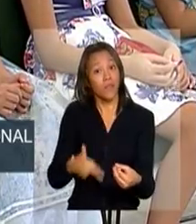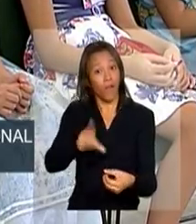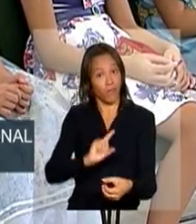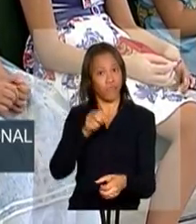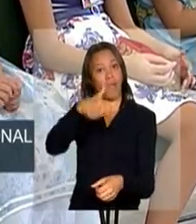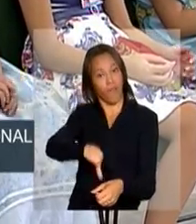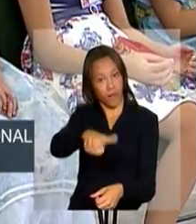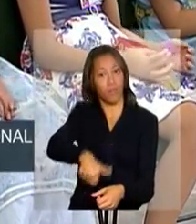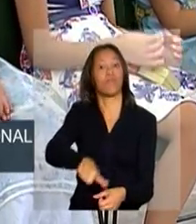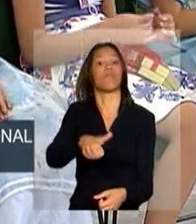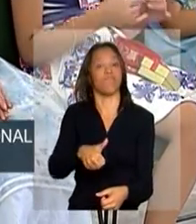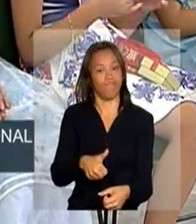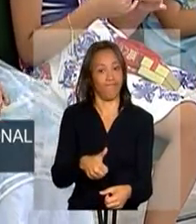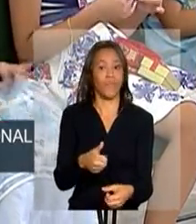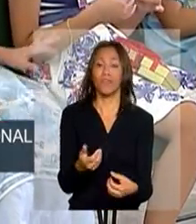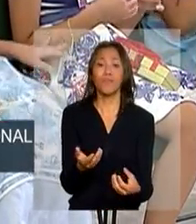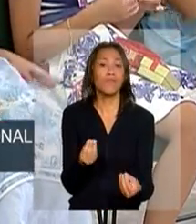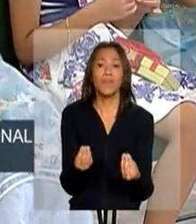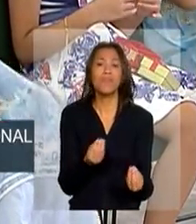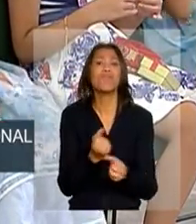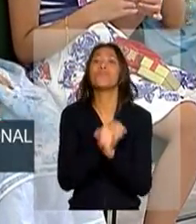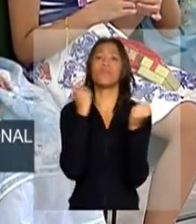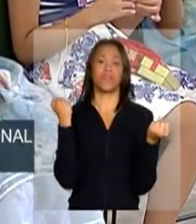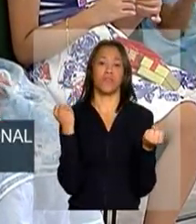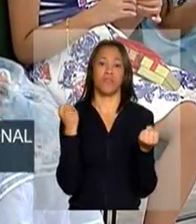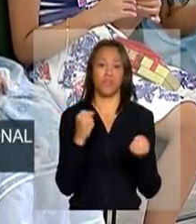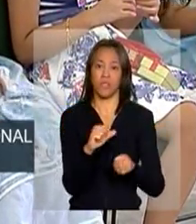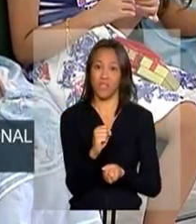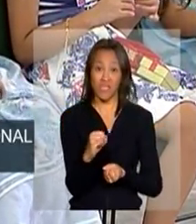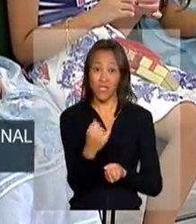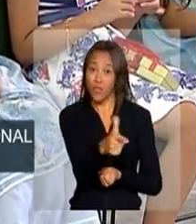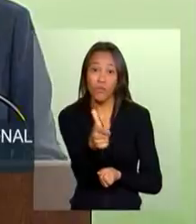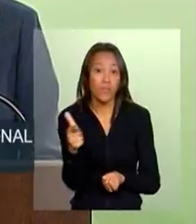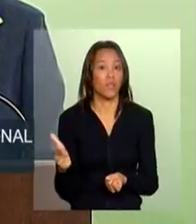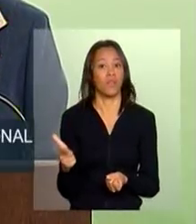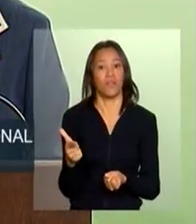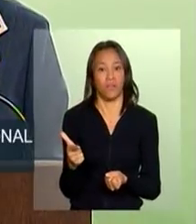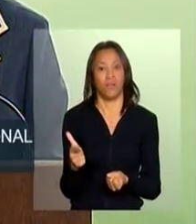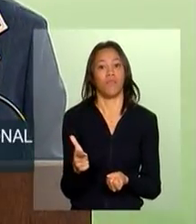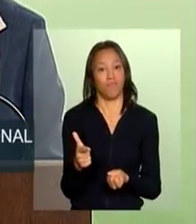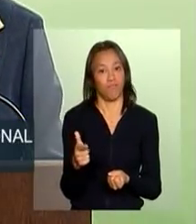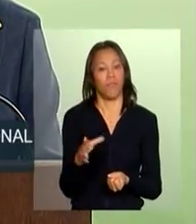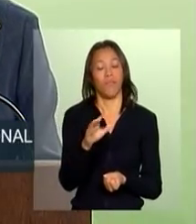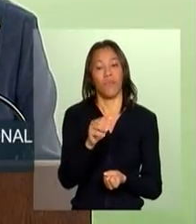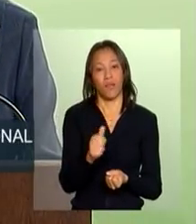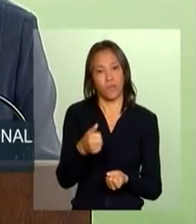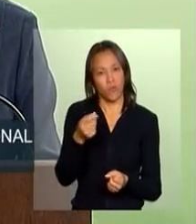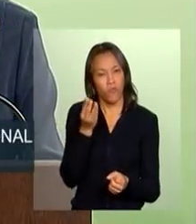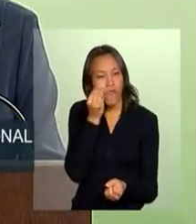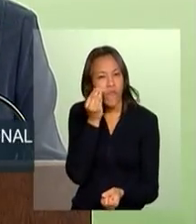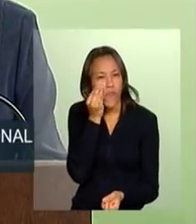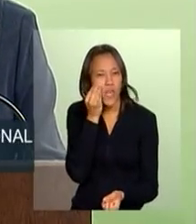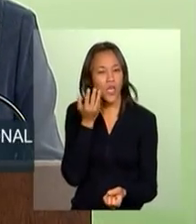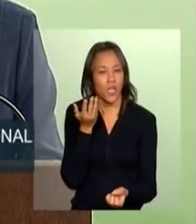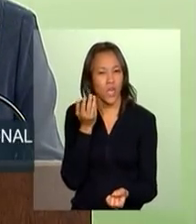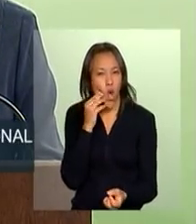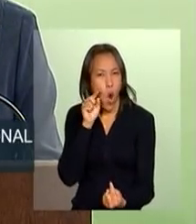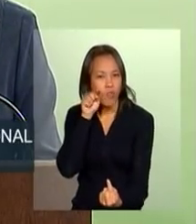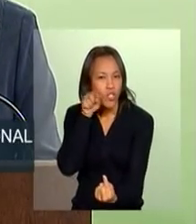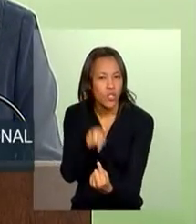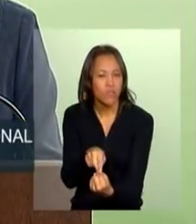E não há como fazer isso sem fazer testes